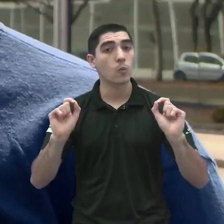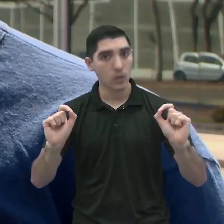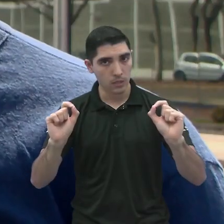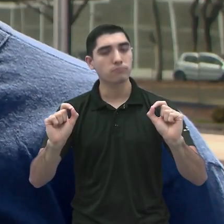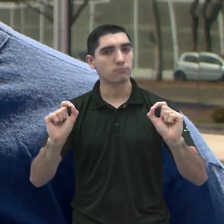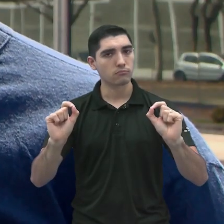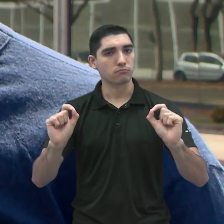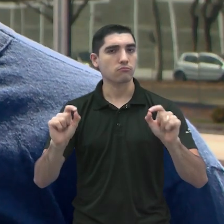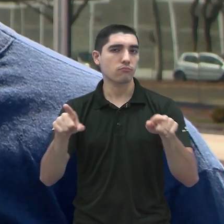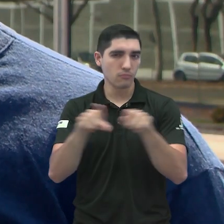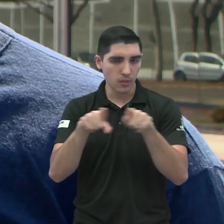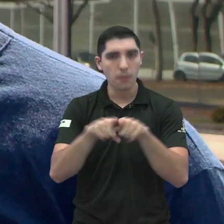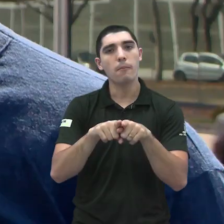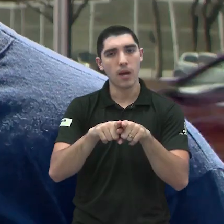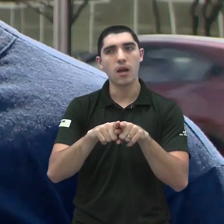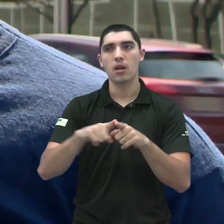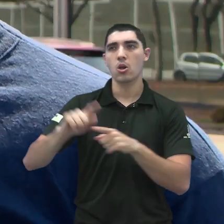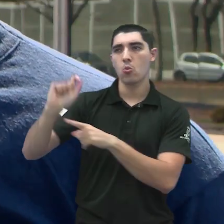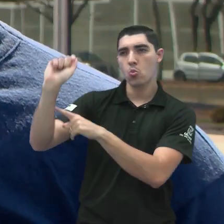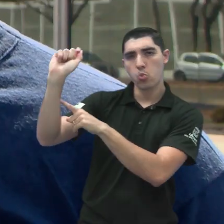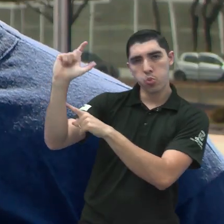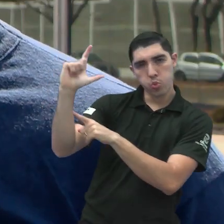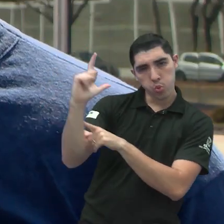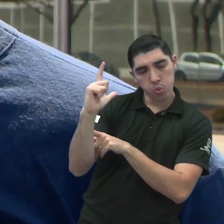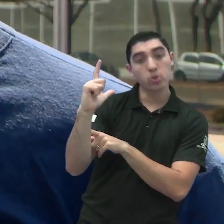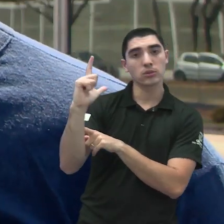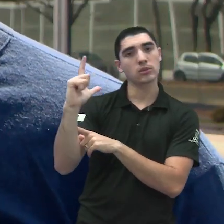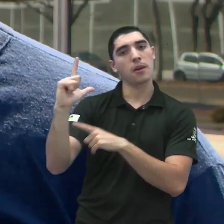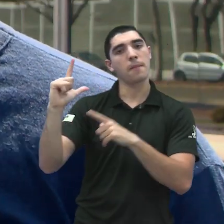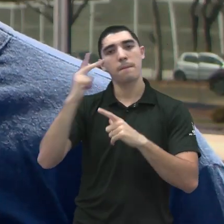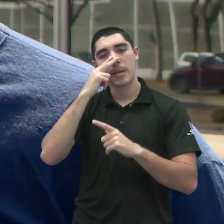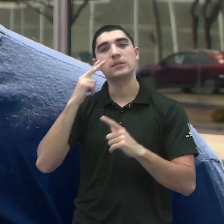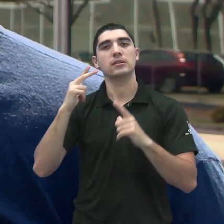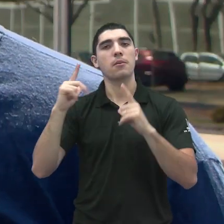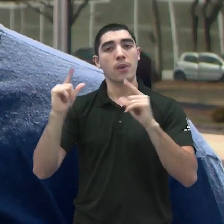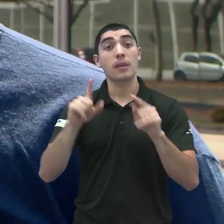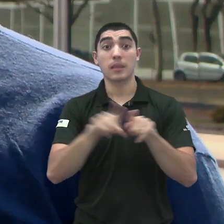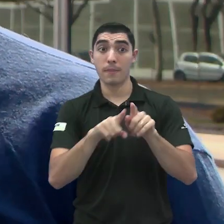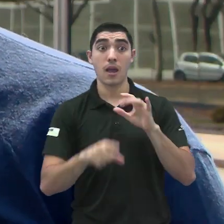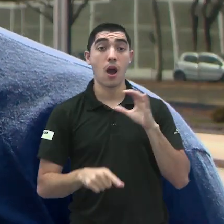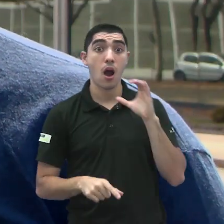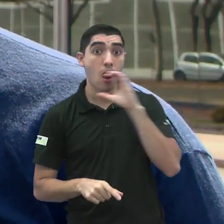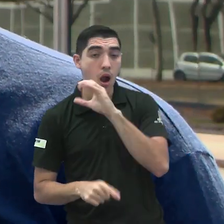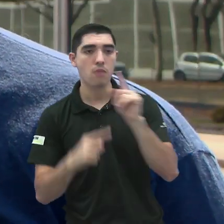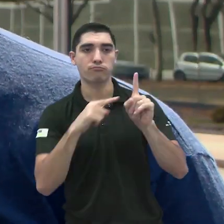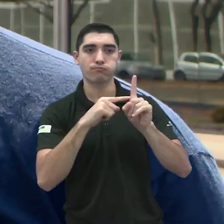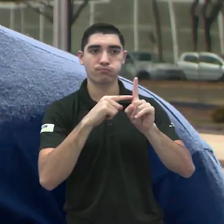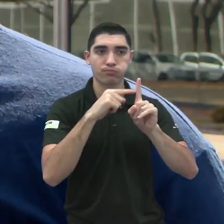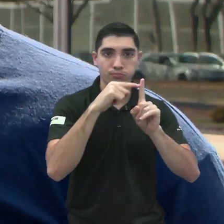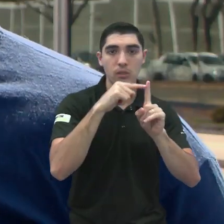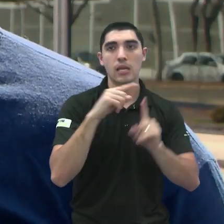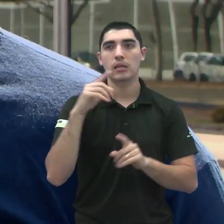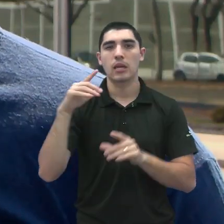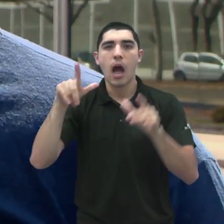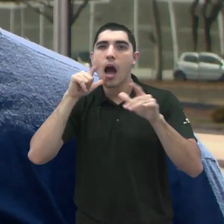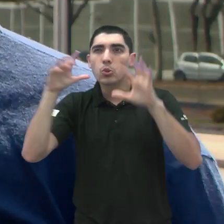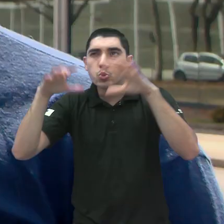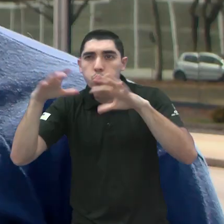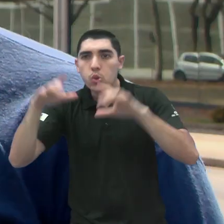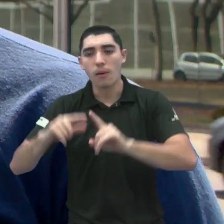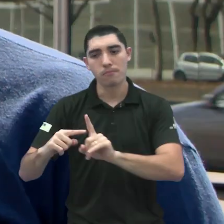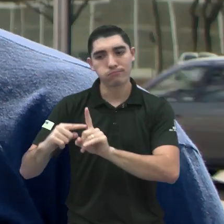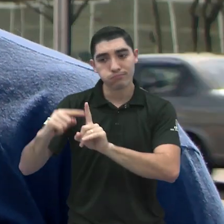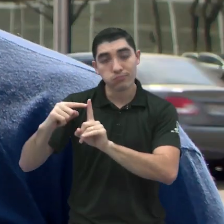É o período onde há uma maior incidência de luz, que é fundamental para a produção de energia, né? Aumento do